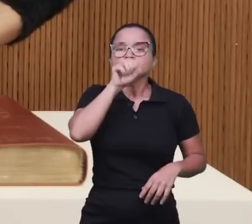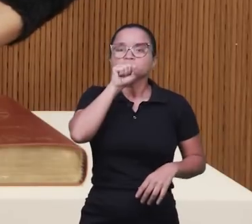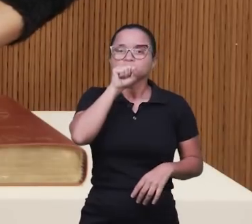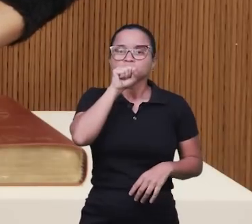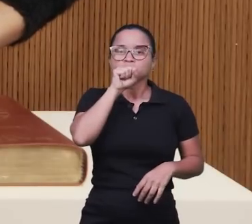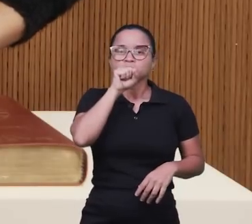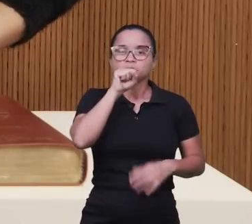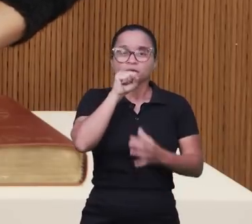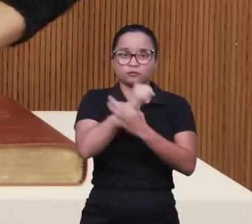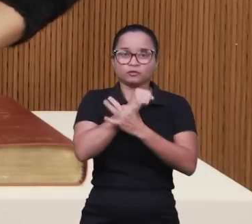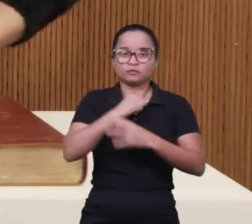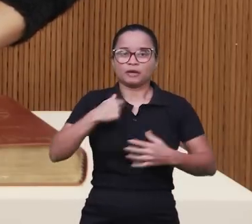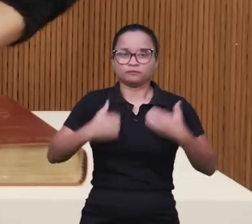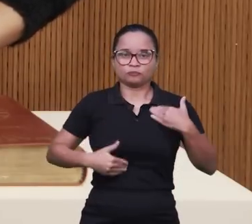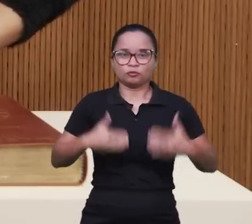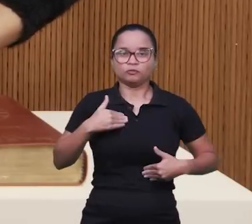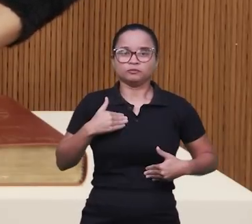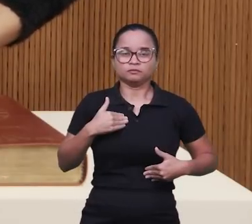segurou,